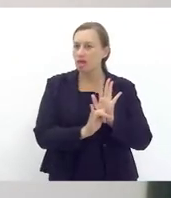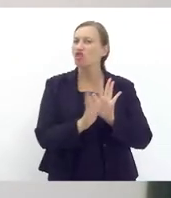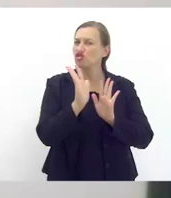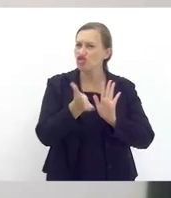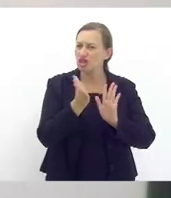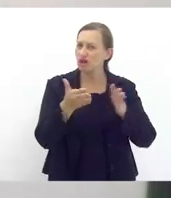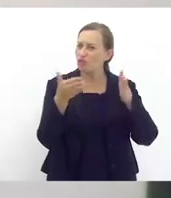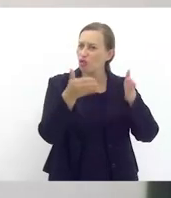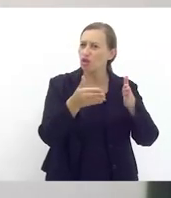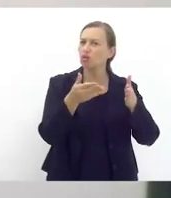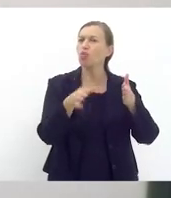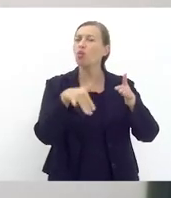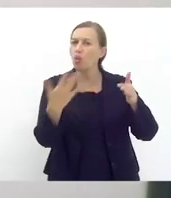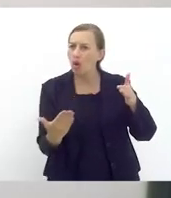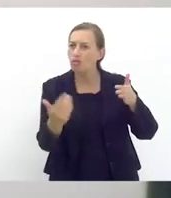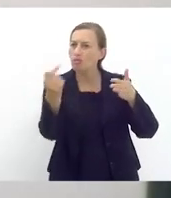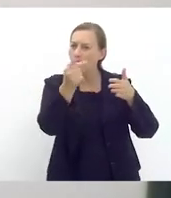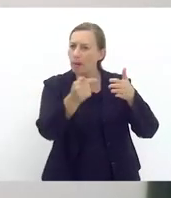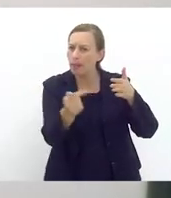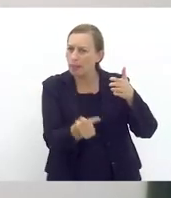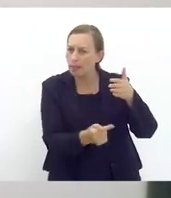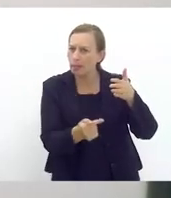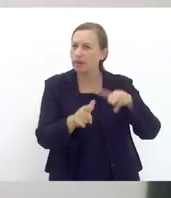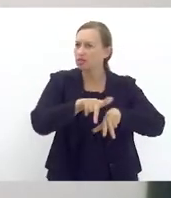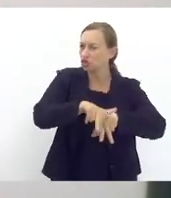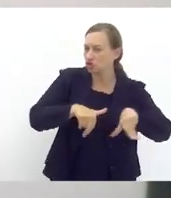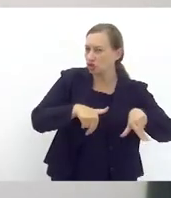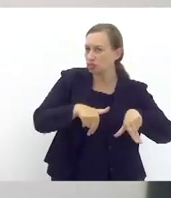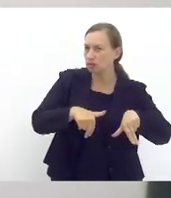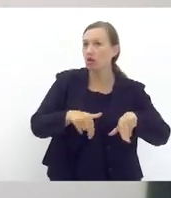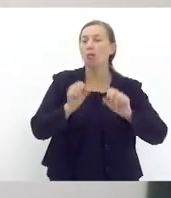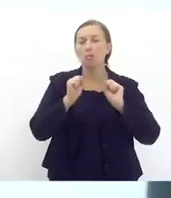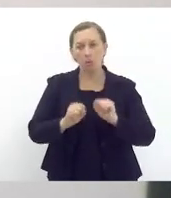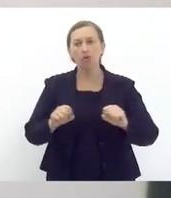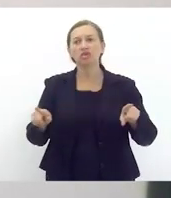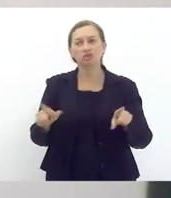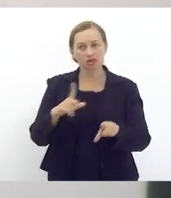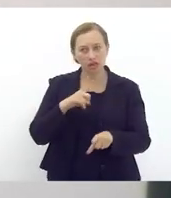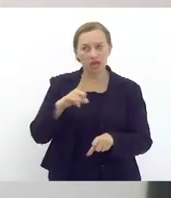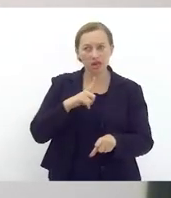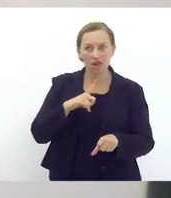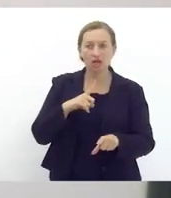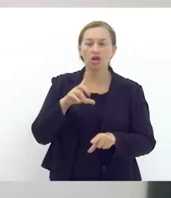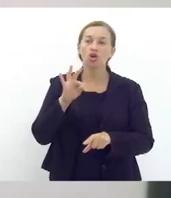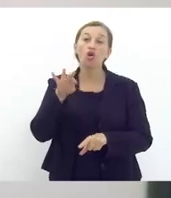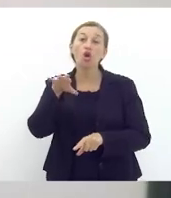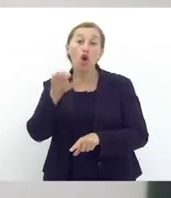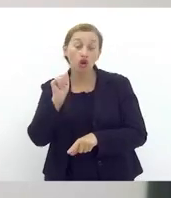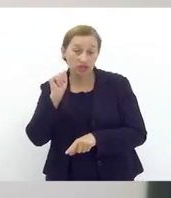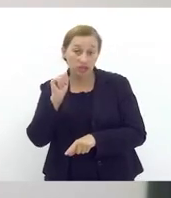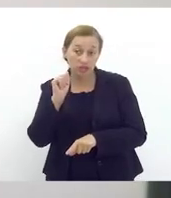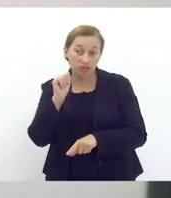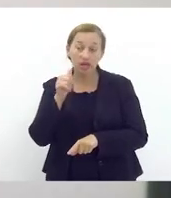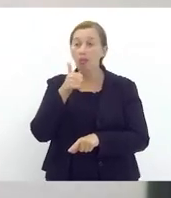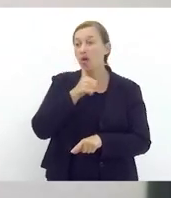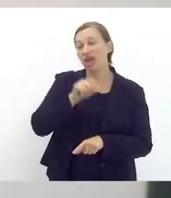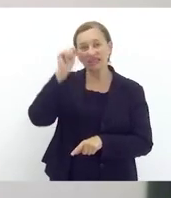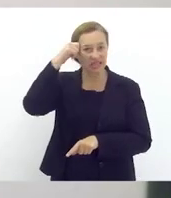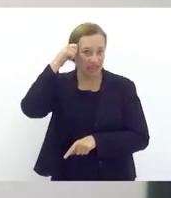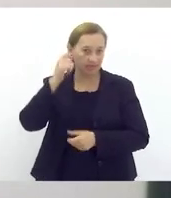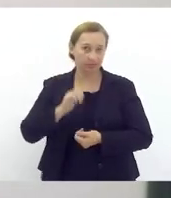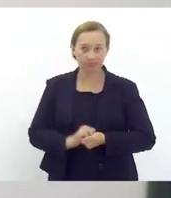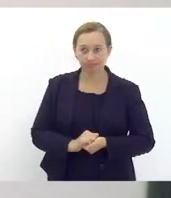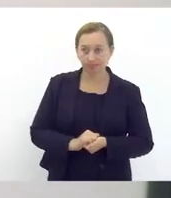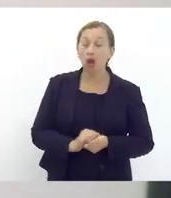tá especificado Qual o recorte na perspectiva de gênero pode ter uma perspectiva de cota que é mulheres negras